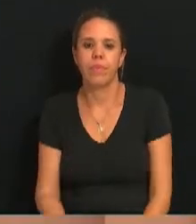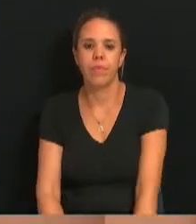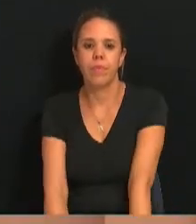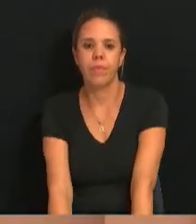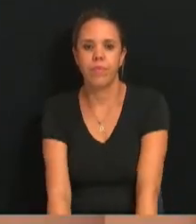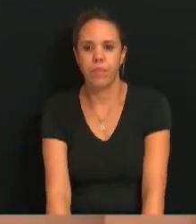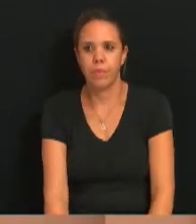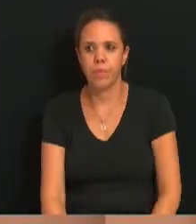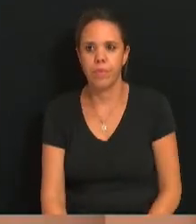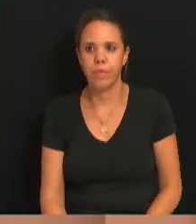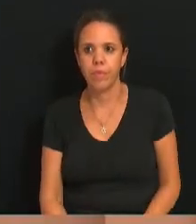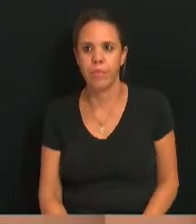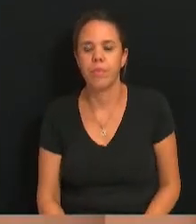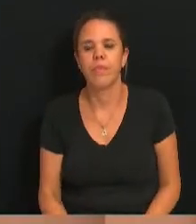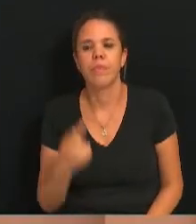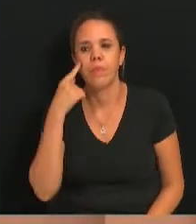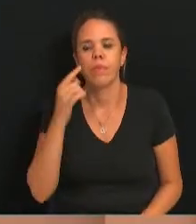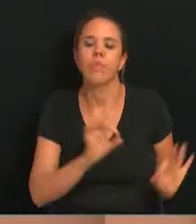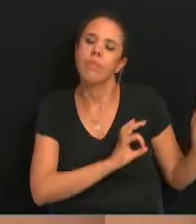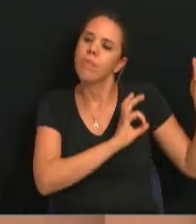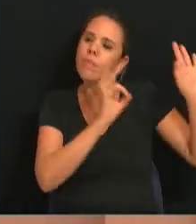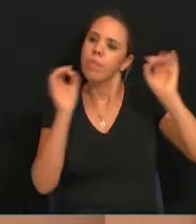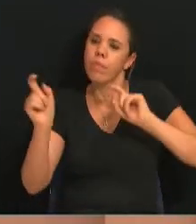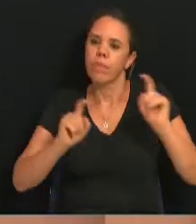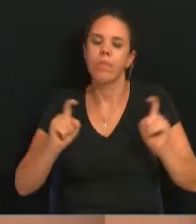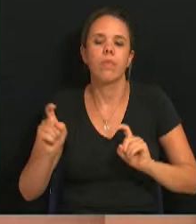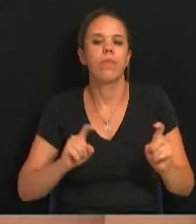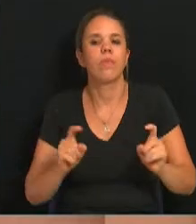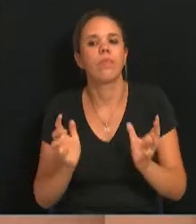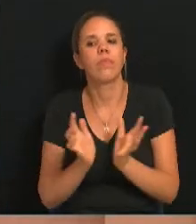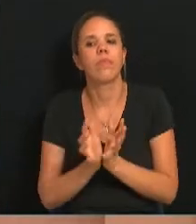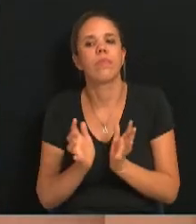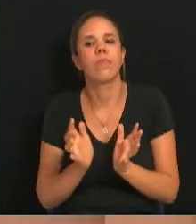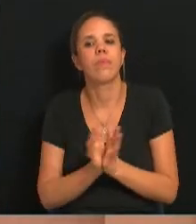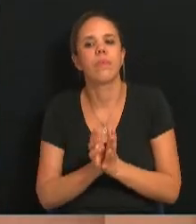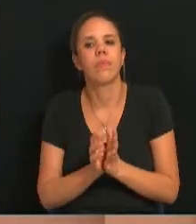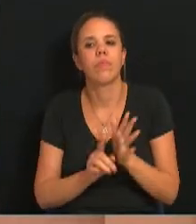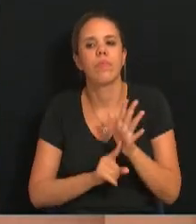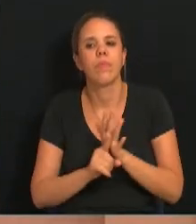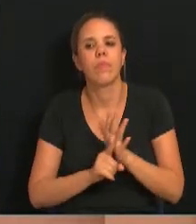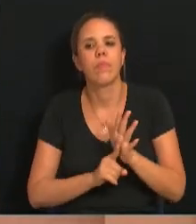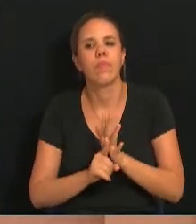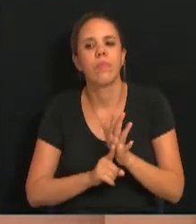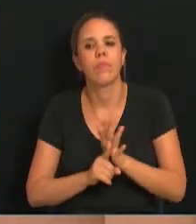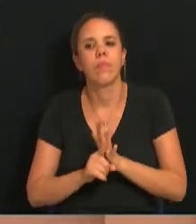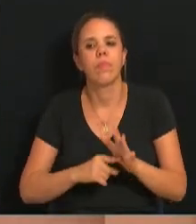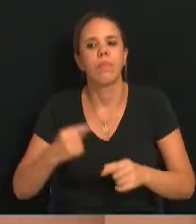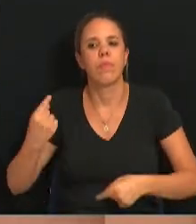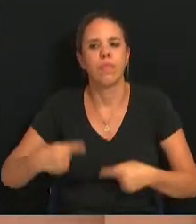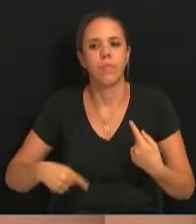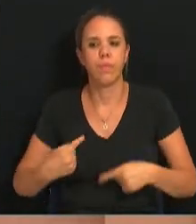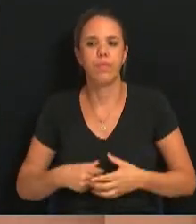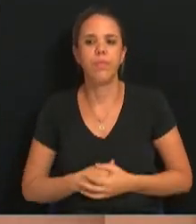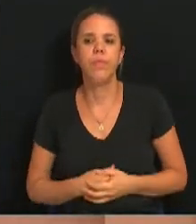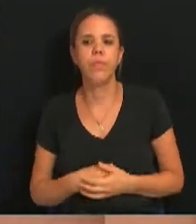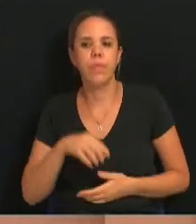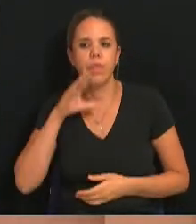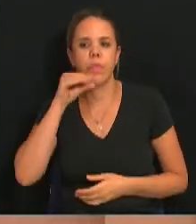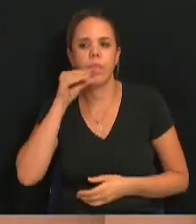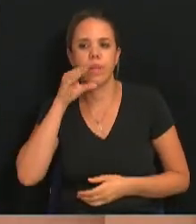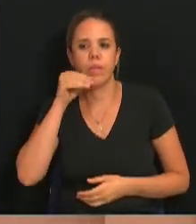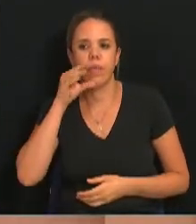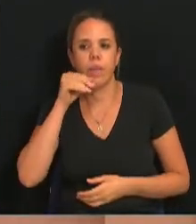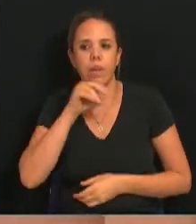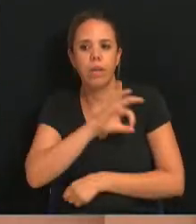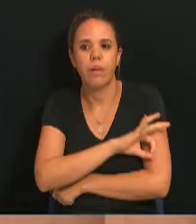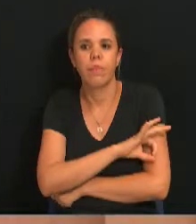partir desse momento você vai acompanhar a reunião da Comissão Especial de Estudos que analisa e discute o funcionalismo público de